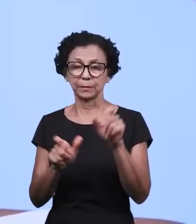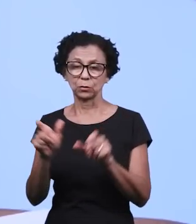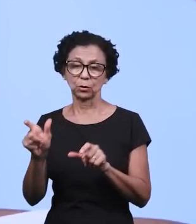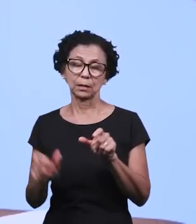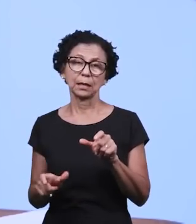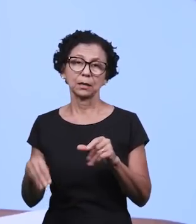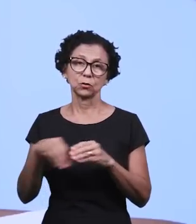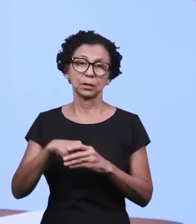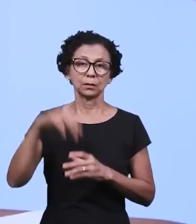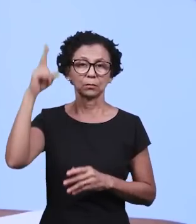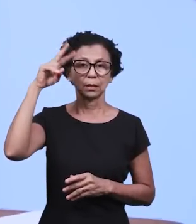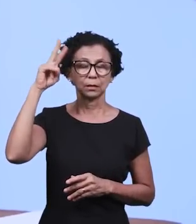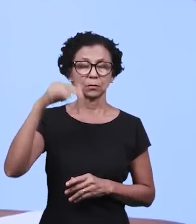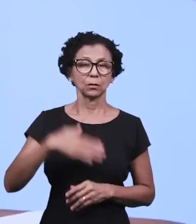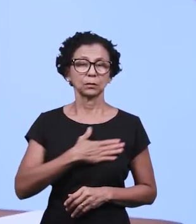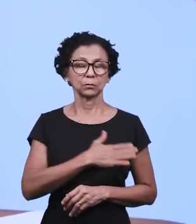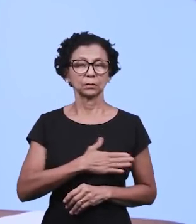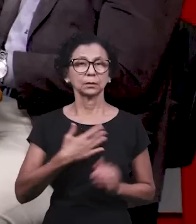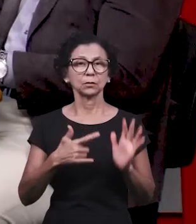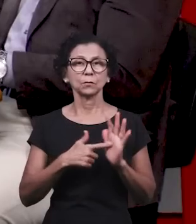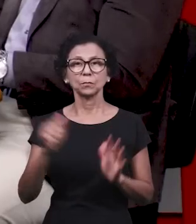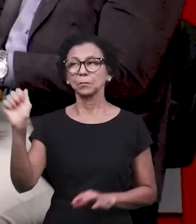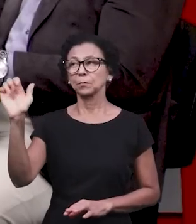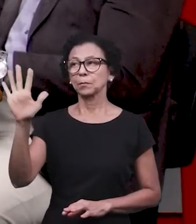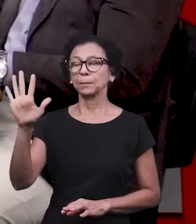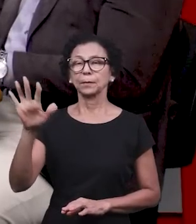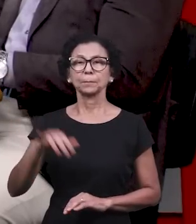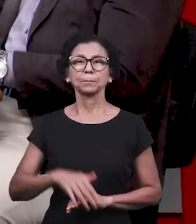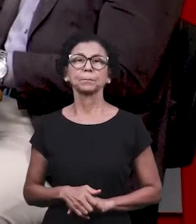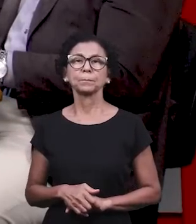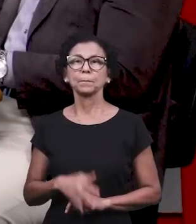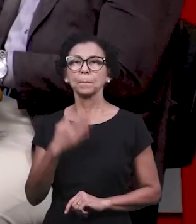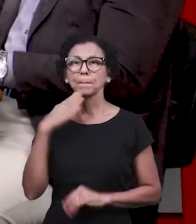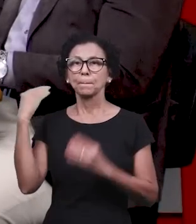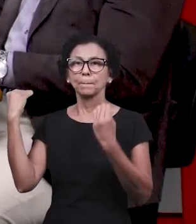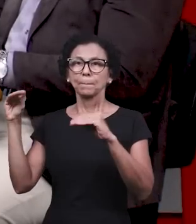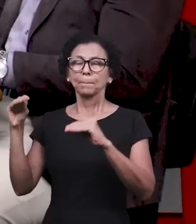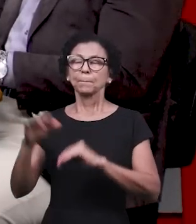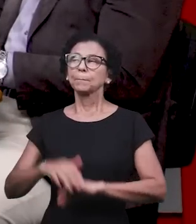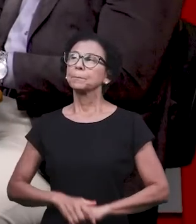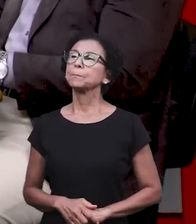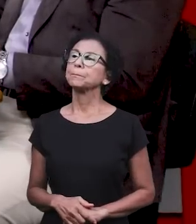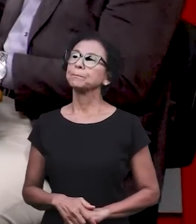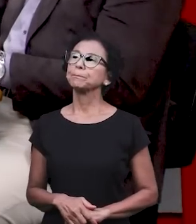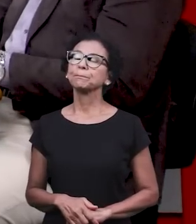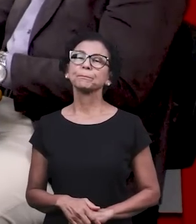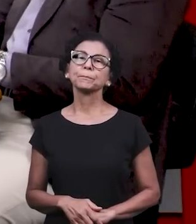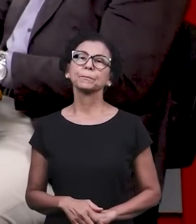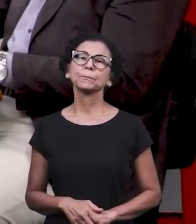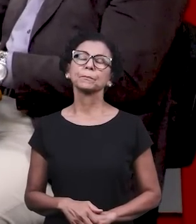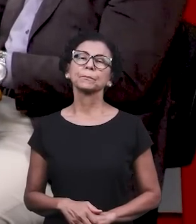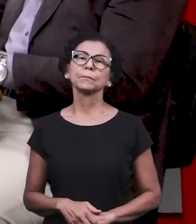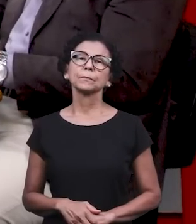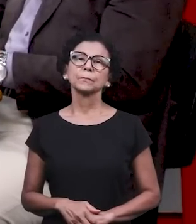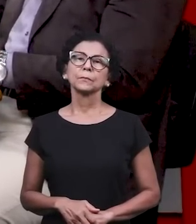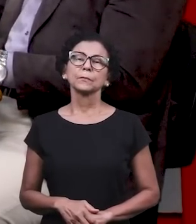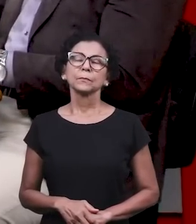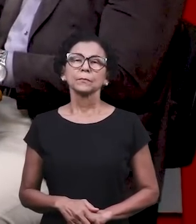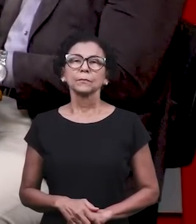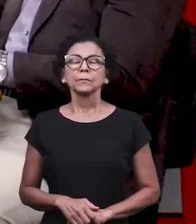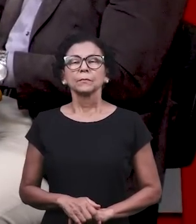abrangente. E no caminho eles subiram um pouco e chegaram numa localidade chamada Harã. Observe que o nome Harã,